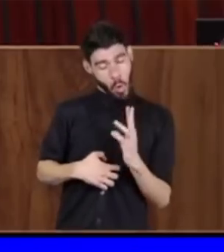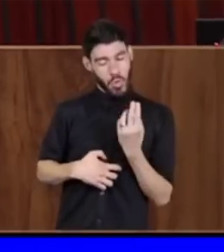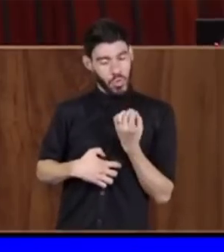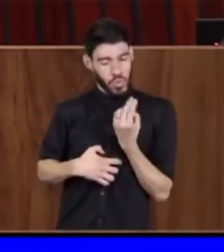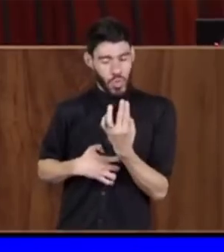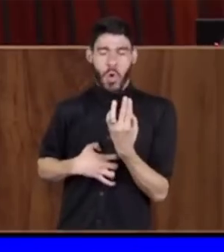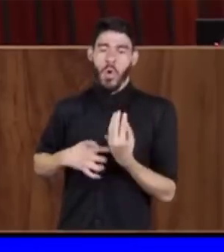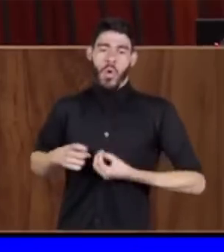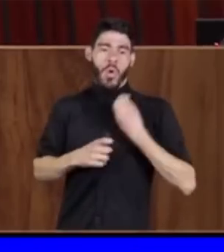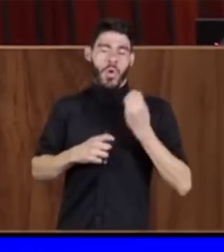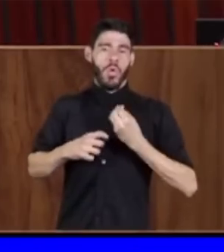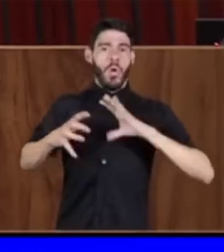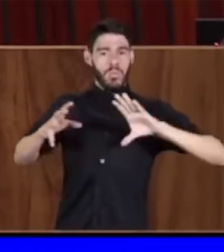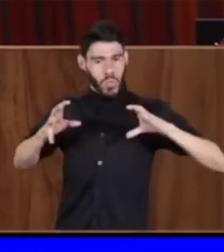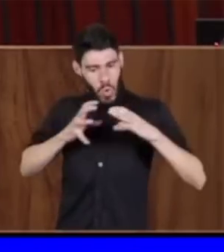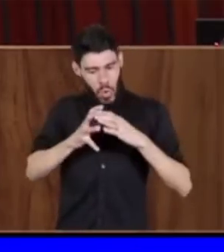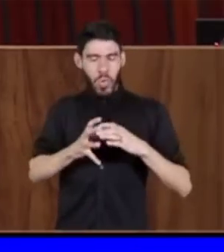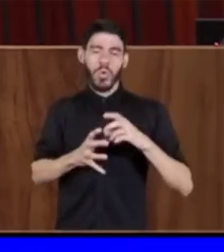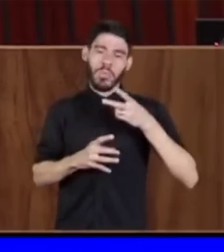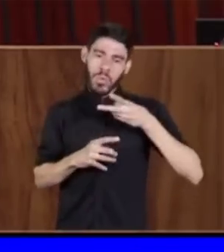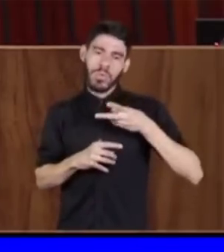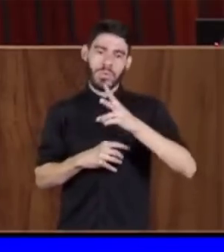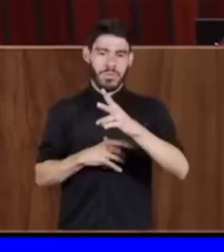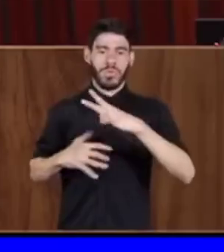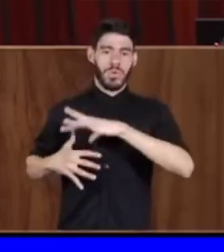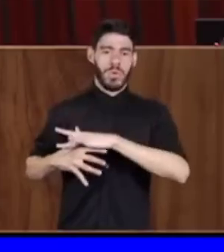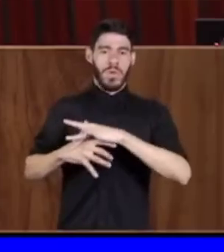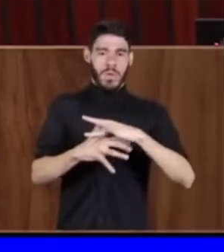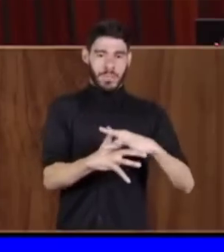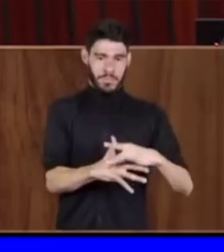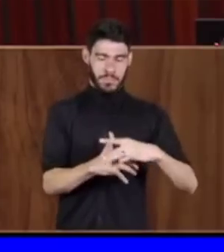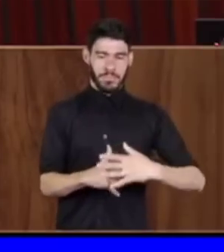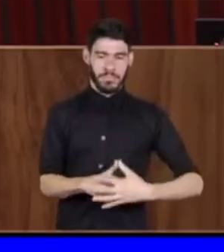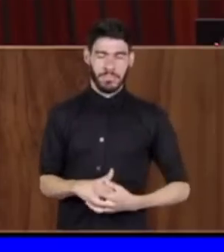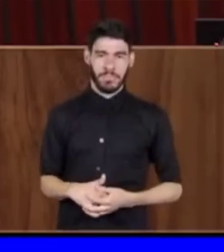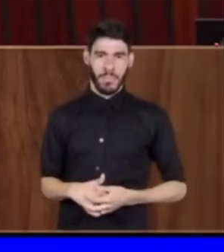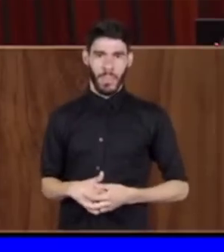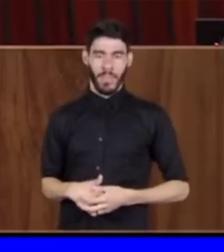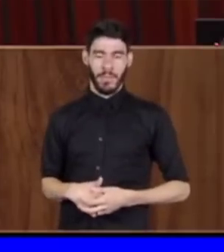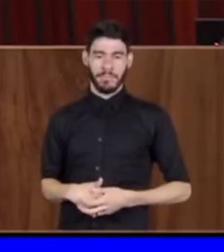na forma de rebanhos que seguem o líder.